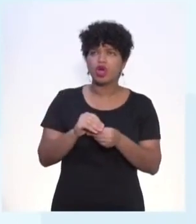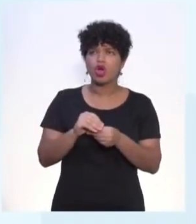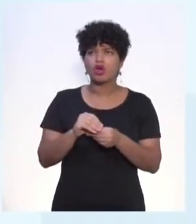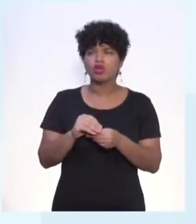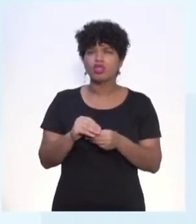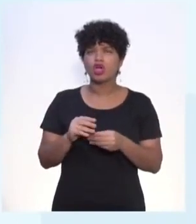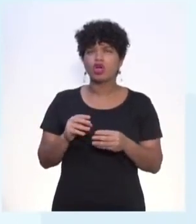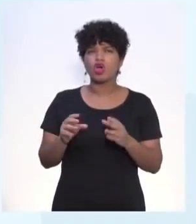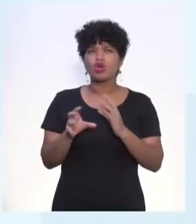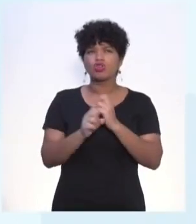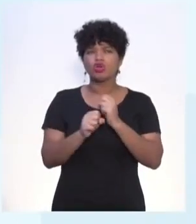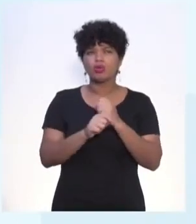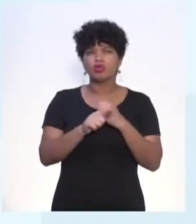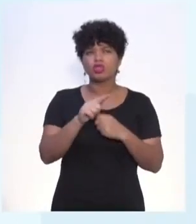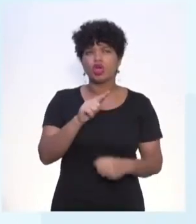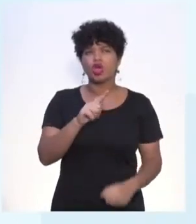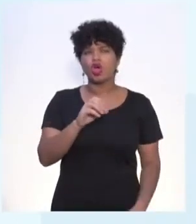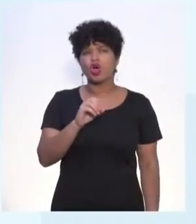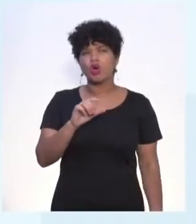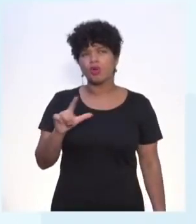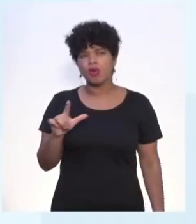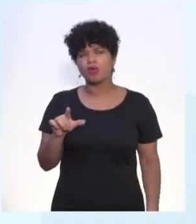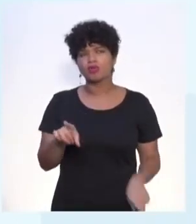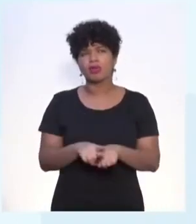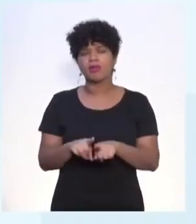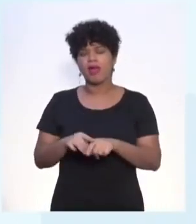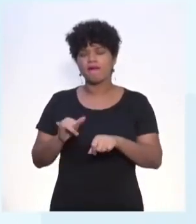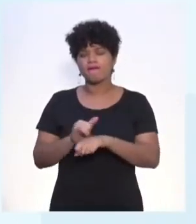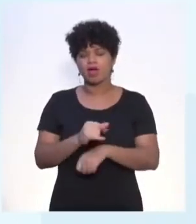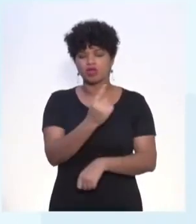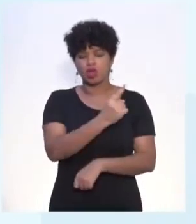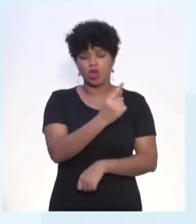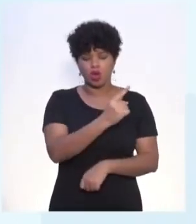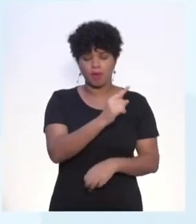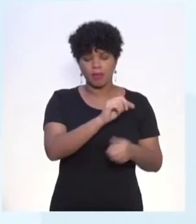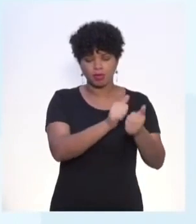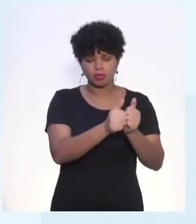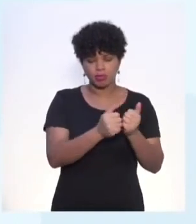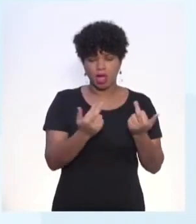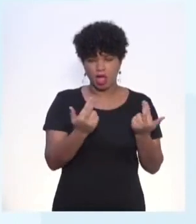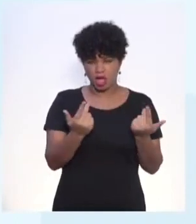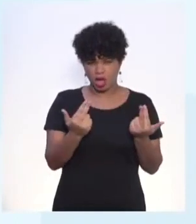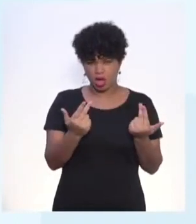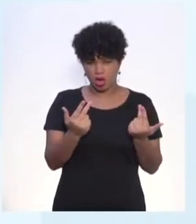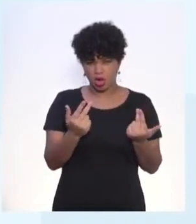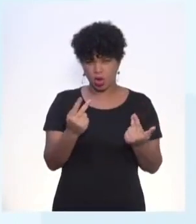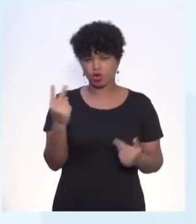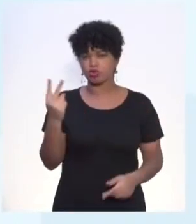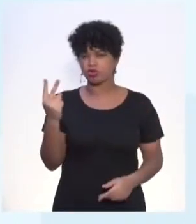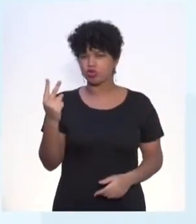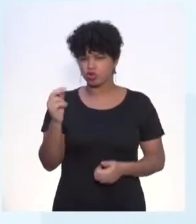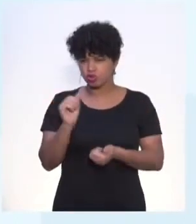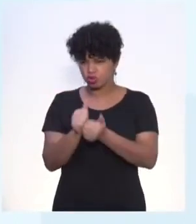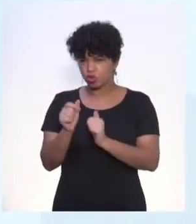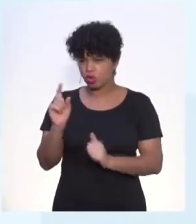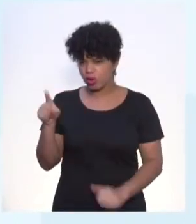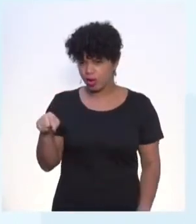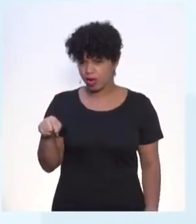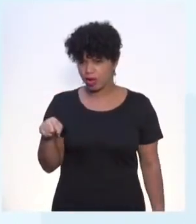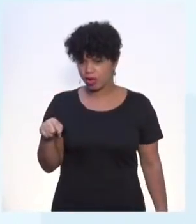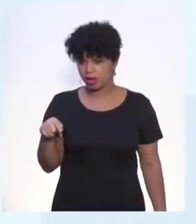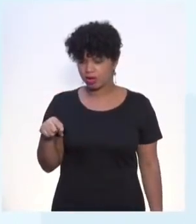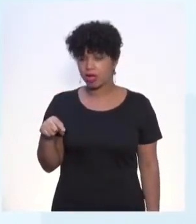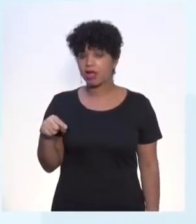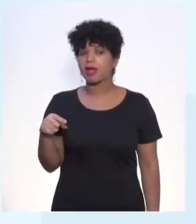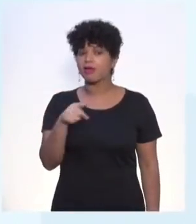gols e o total de faltas cometidas no primeiro jogo é igual à do segundo jogo? E aí a gente quer que você